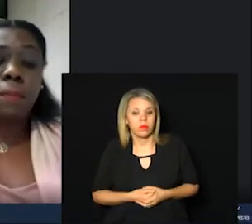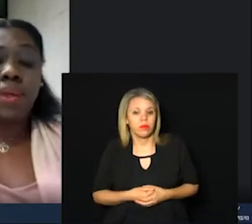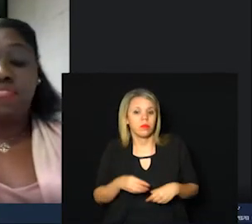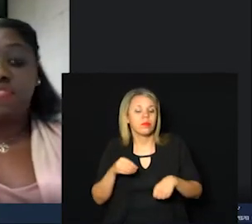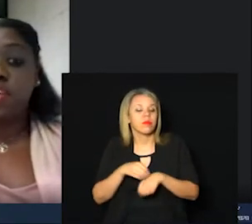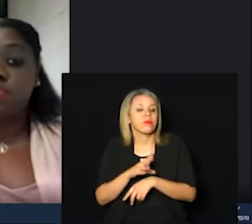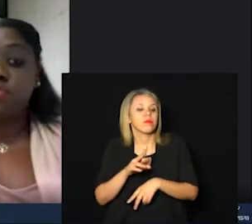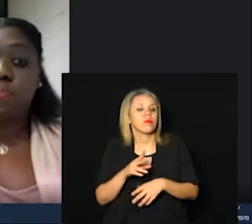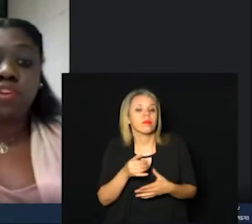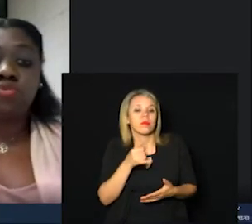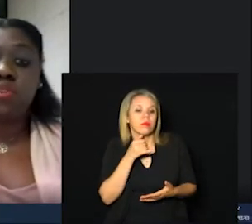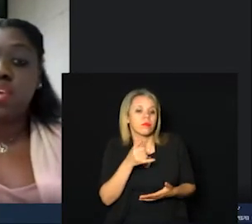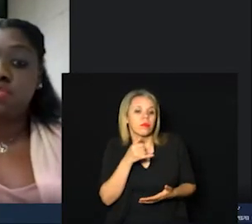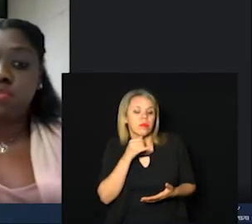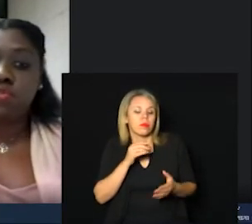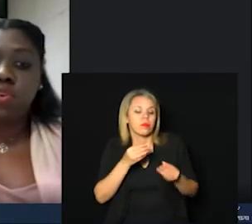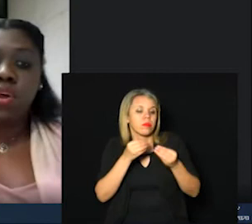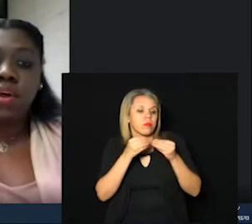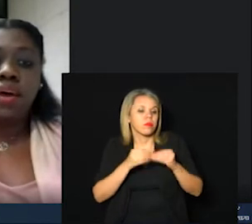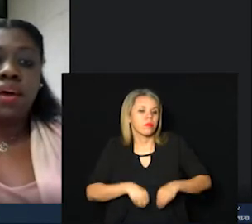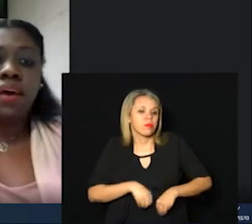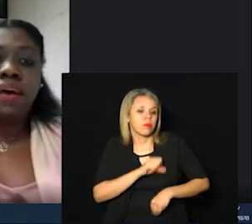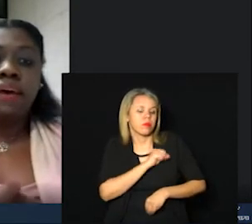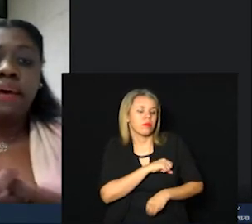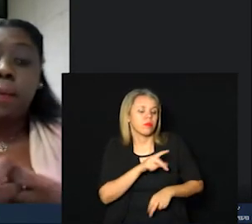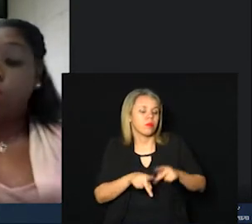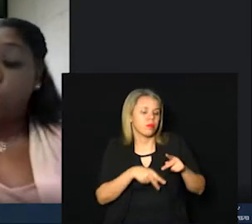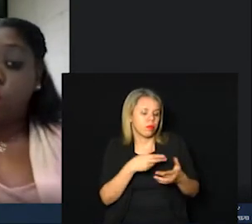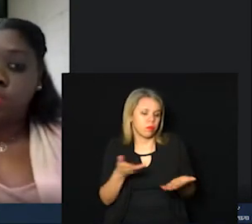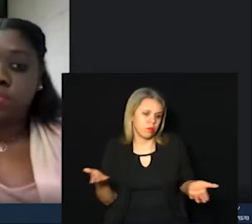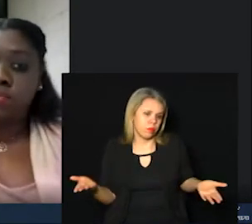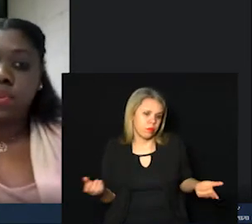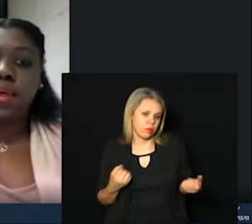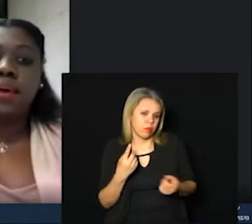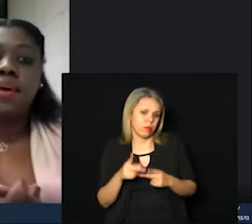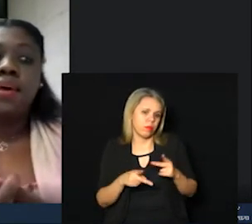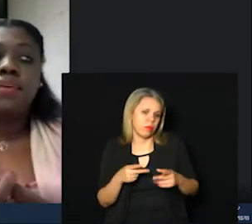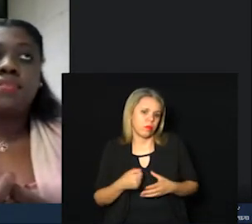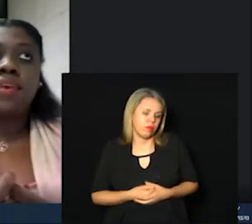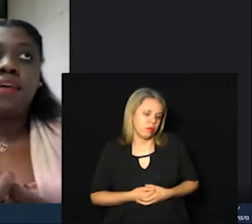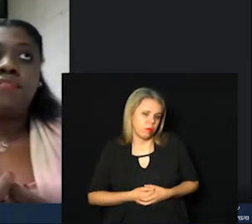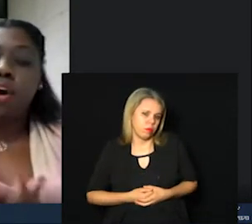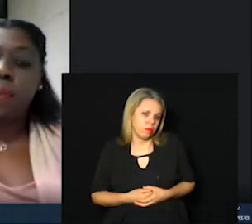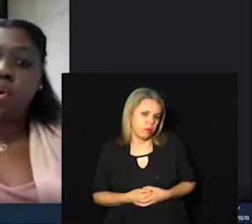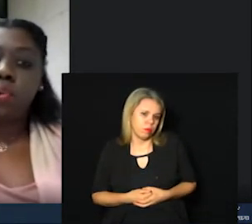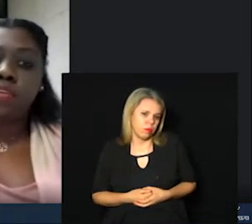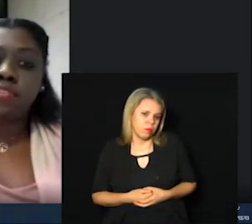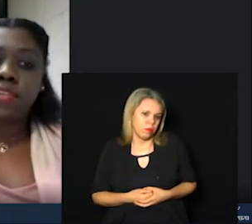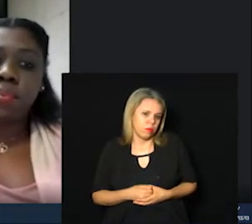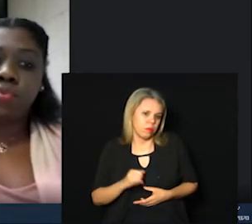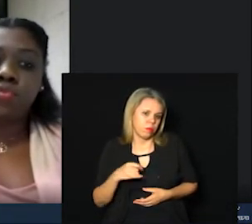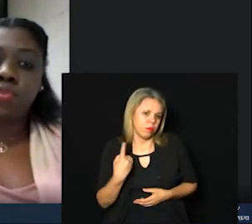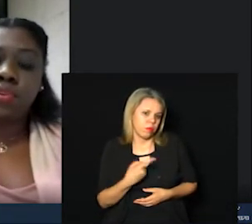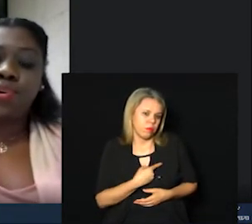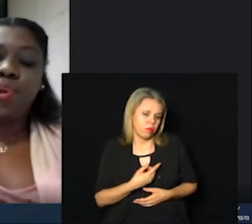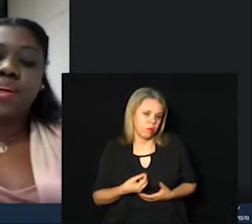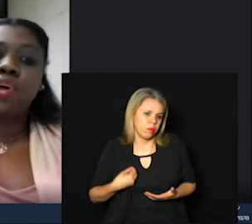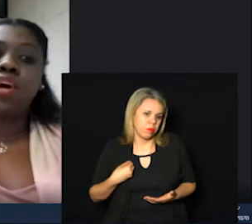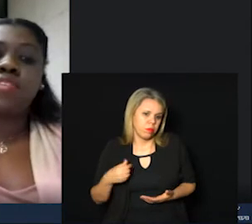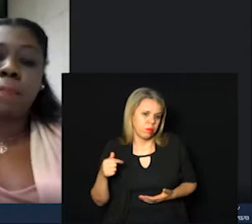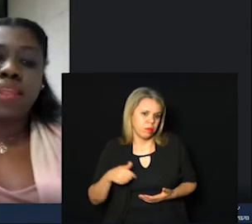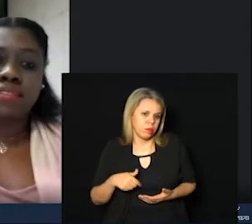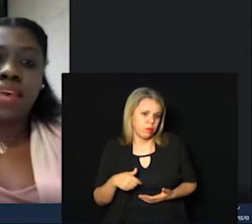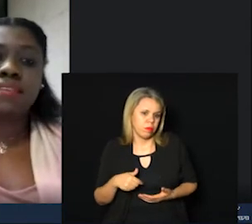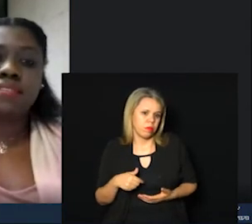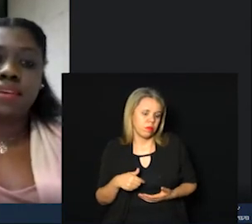trazendo malefícios, prejuízos ao outro, né? Se a forma como nós estamos colocando a